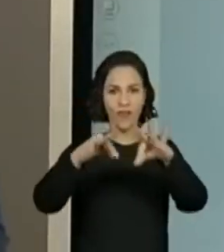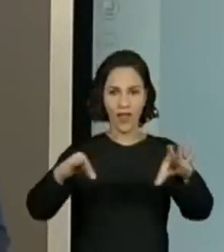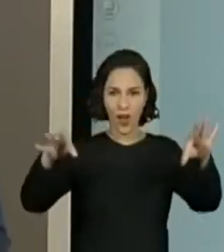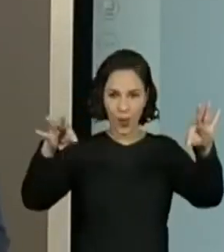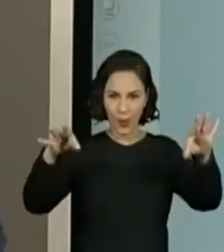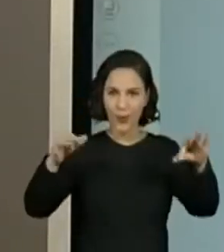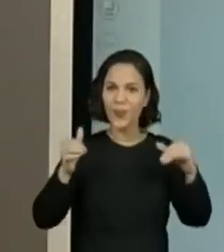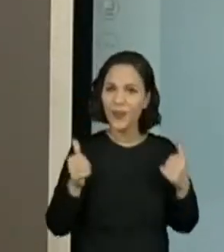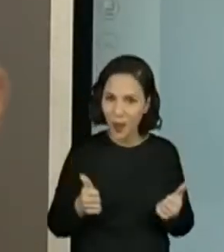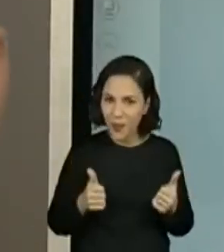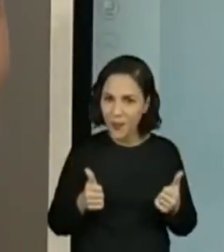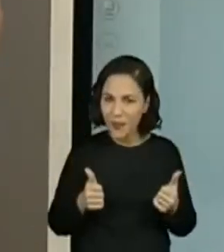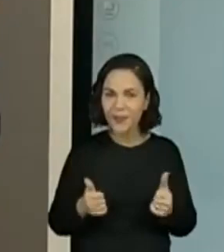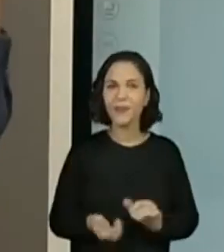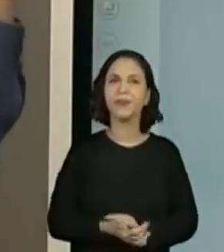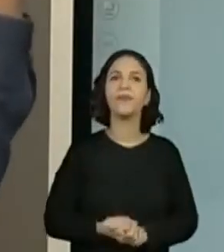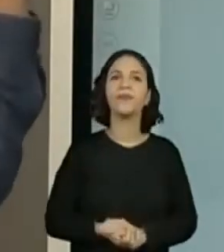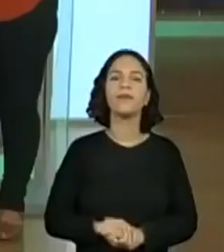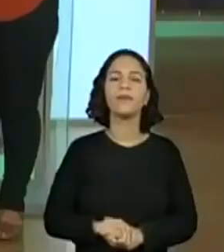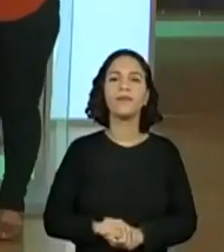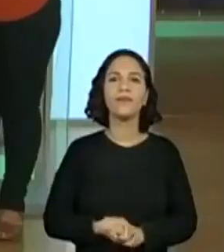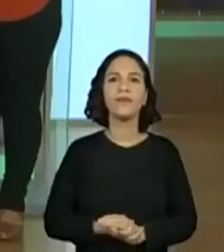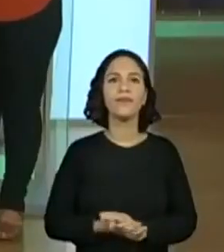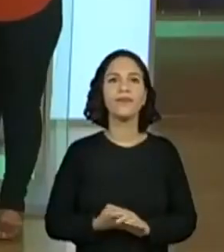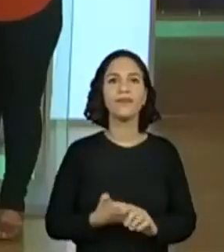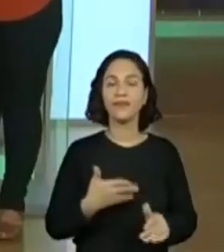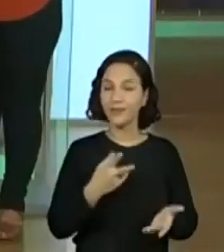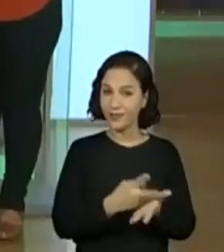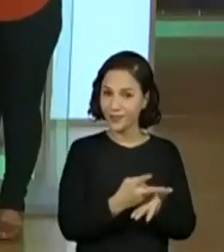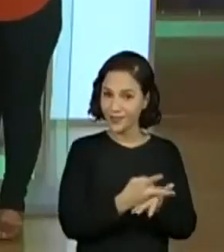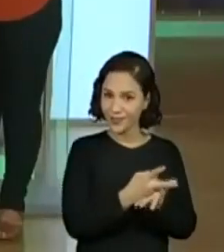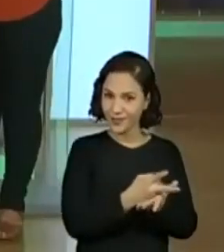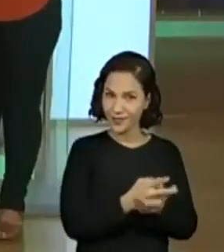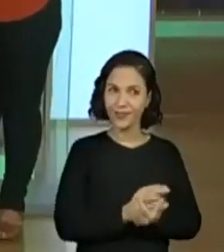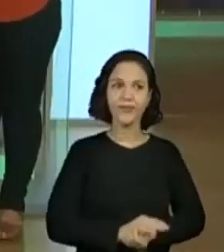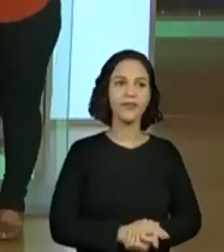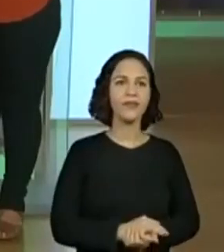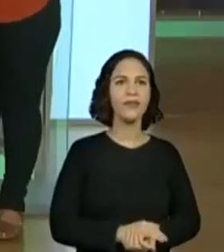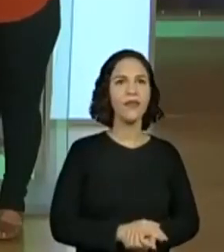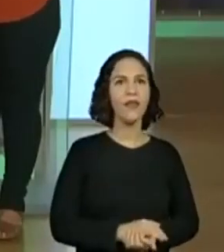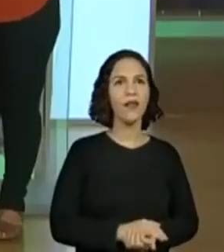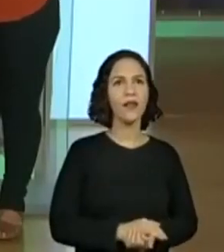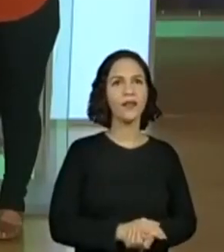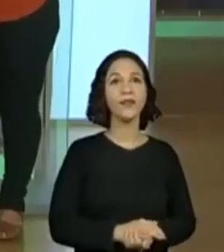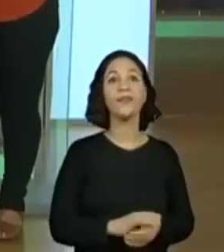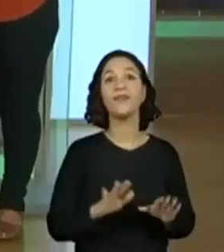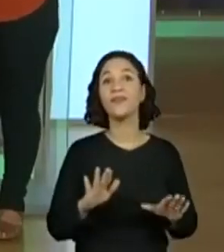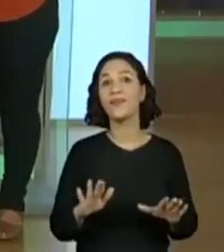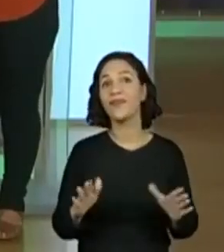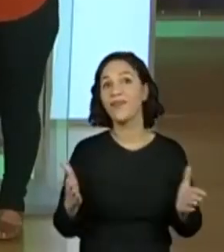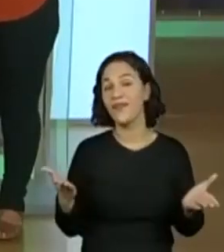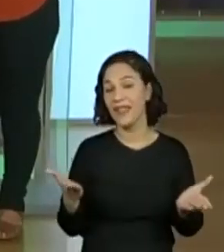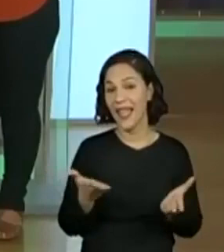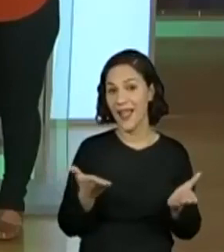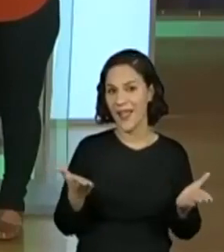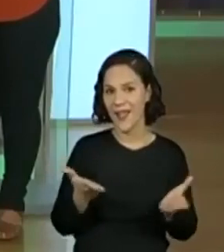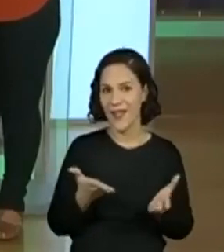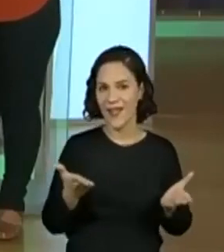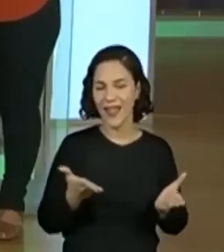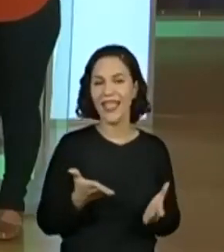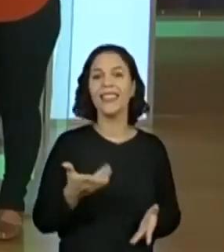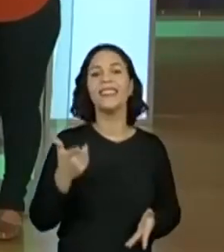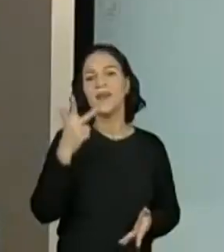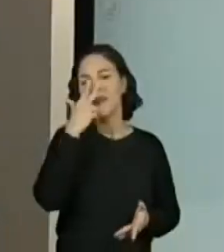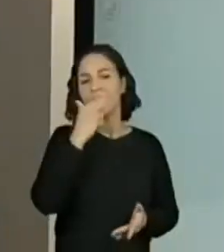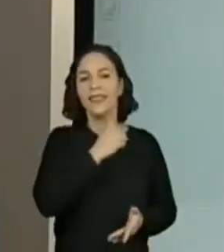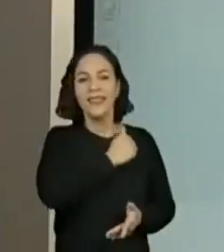preferências. Tudo bem? Professora Viviane, vamos continuar? Avançando. Vamos avançando. Agora a gente vai matar mais um pouquinho